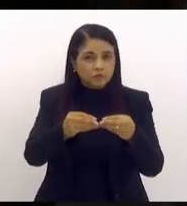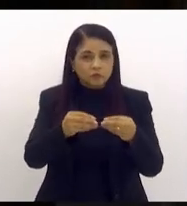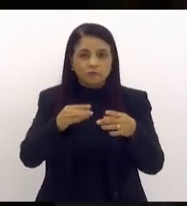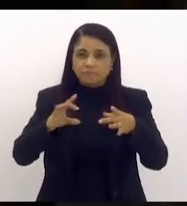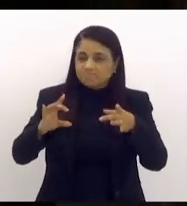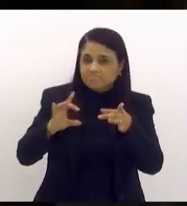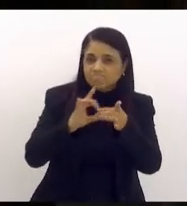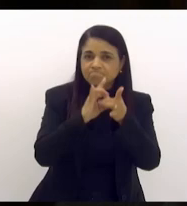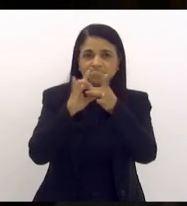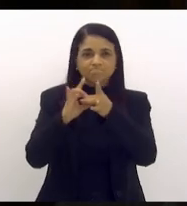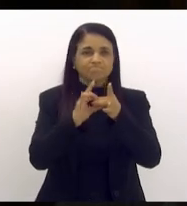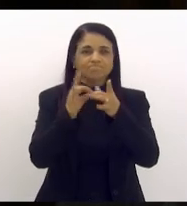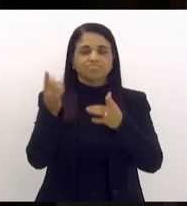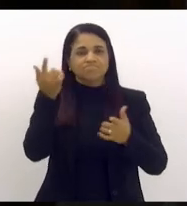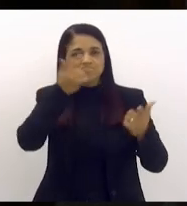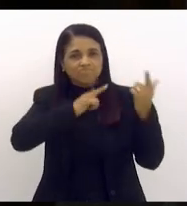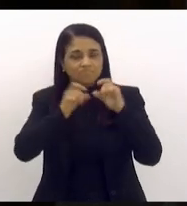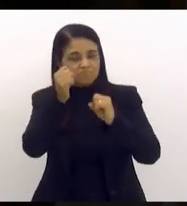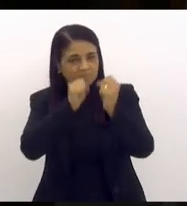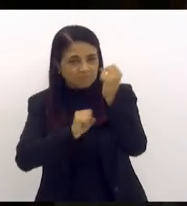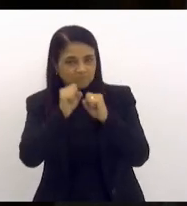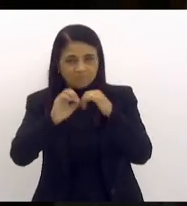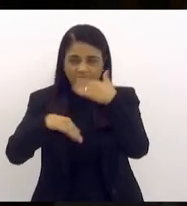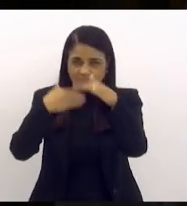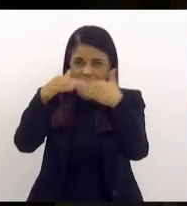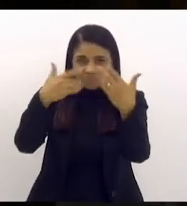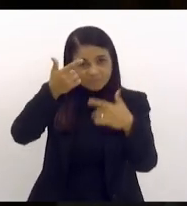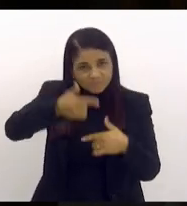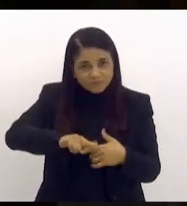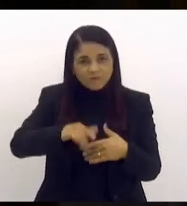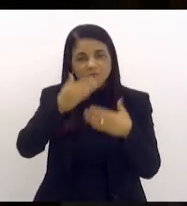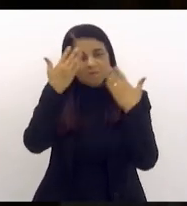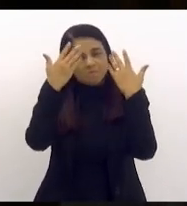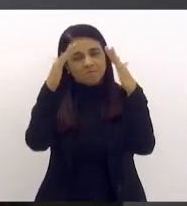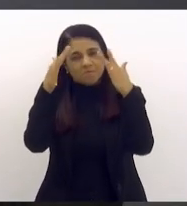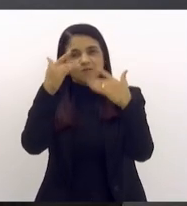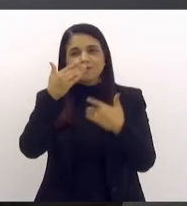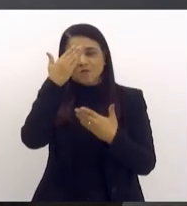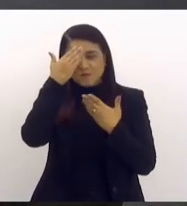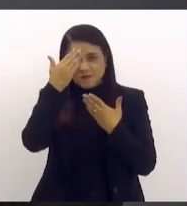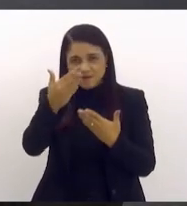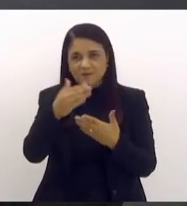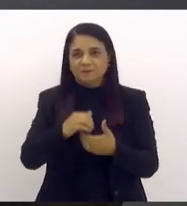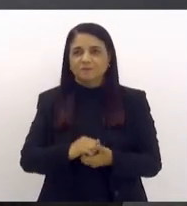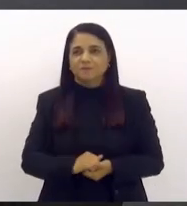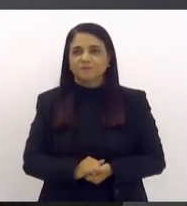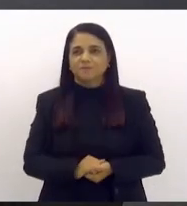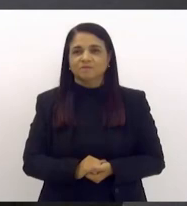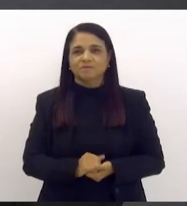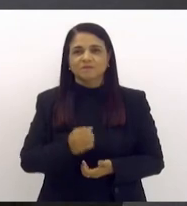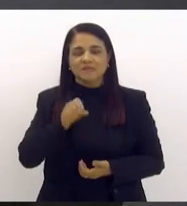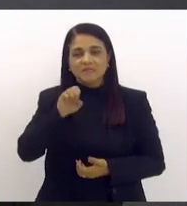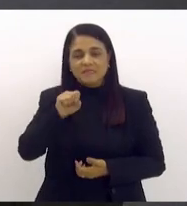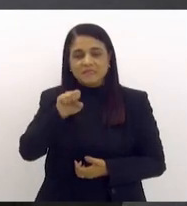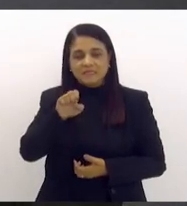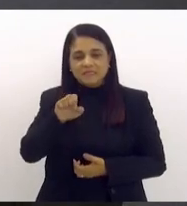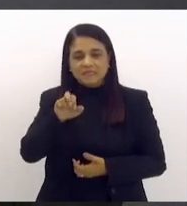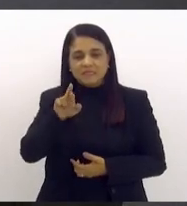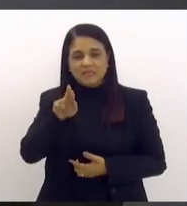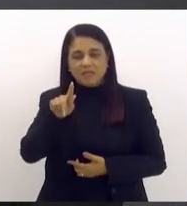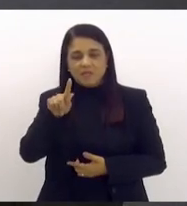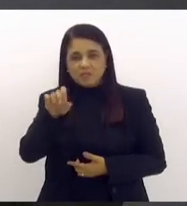se unirem para que a gente tenha uma indústria crescente outra vez muito obrigado obrigado sor Sérgio